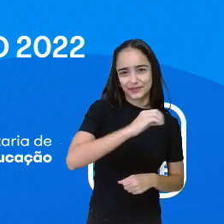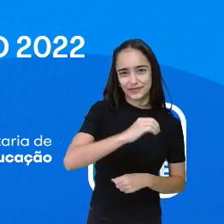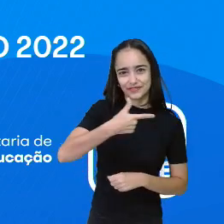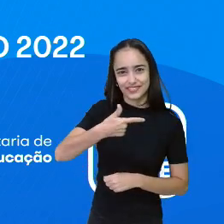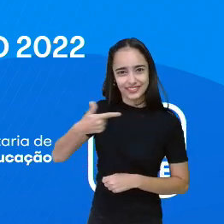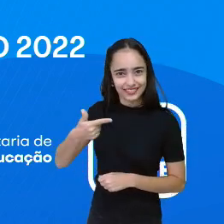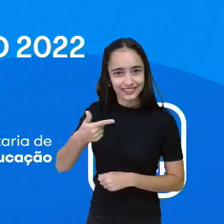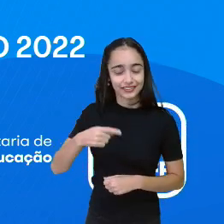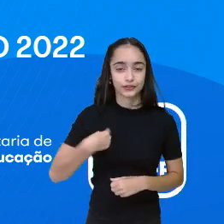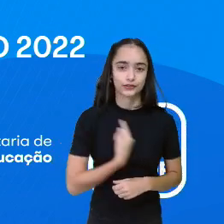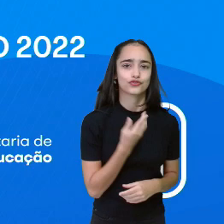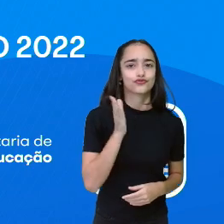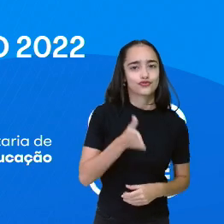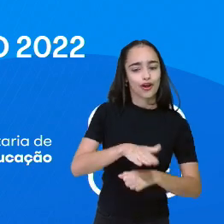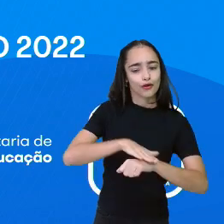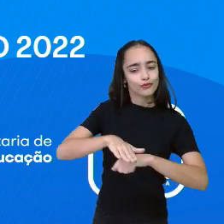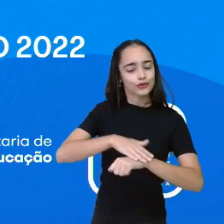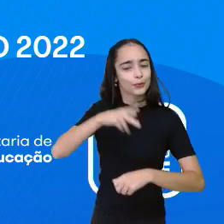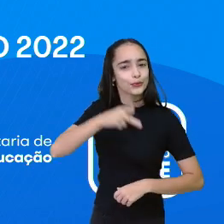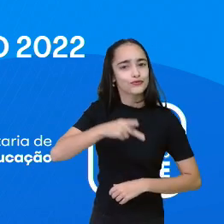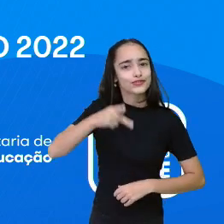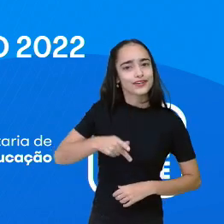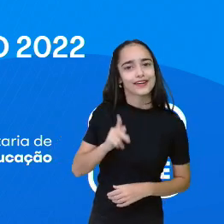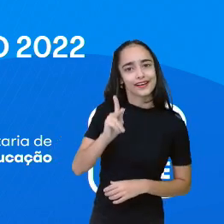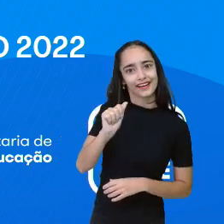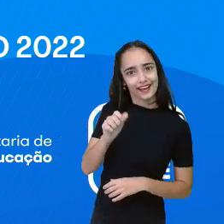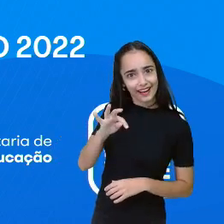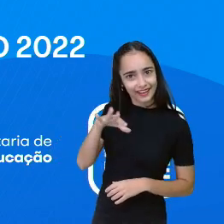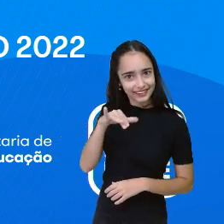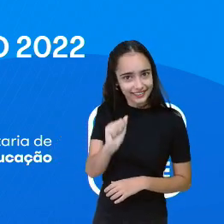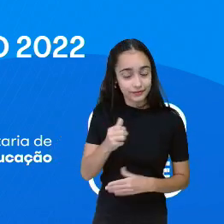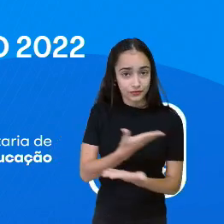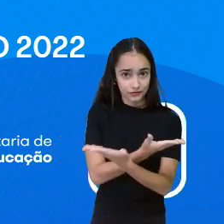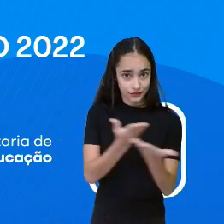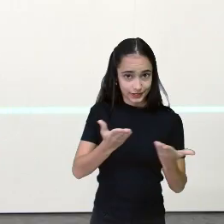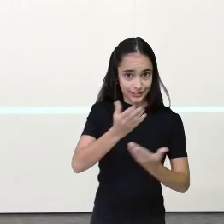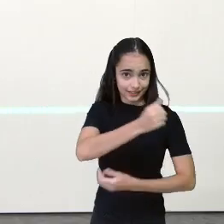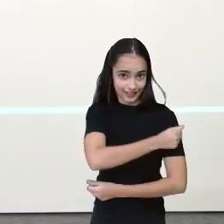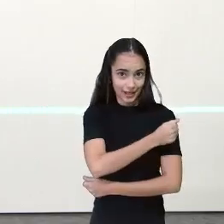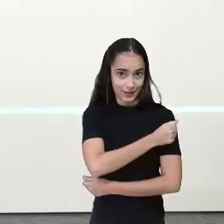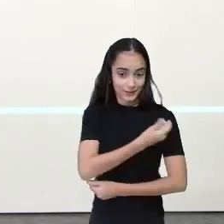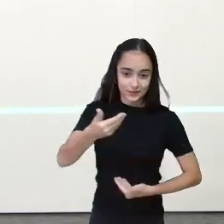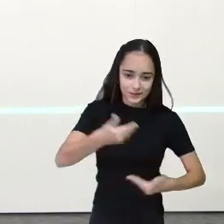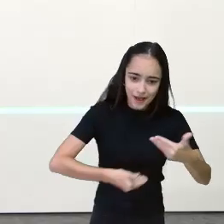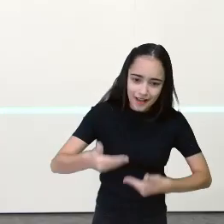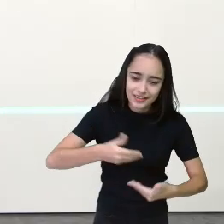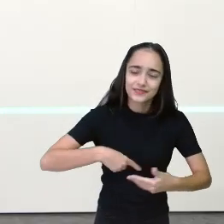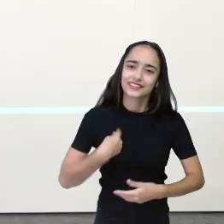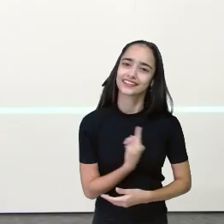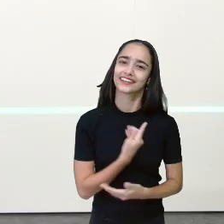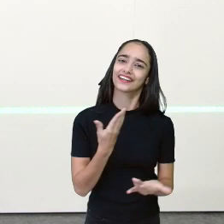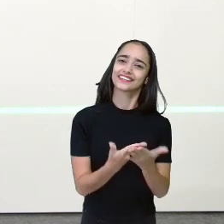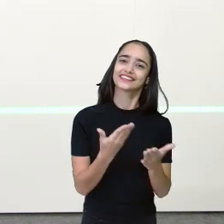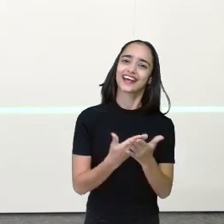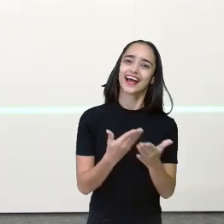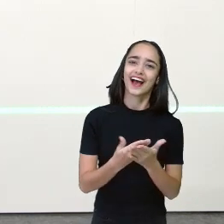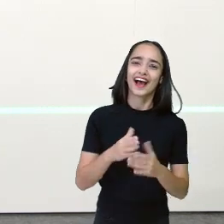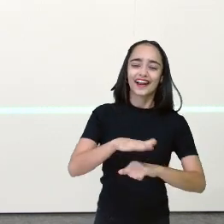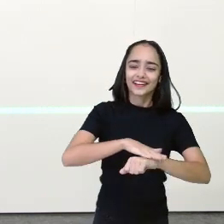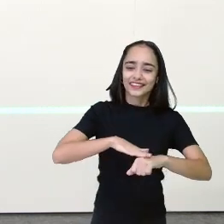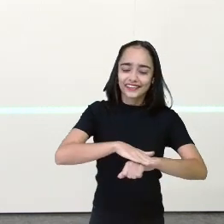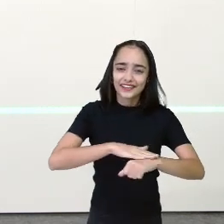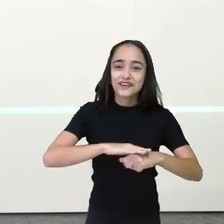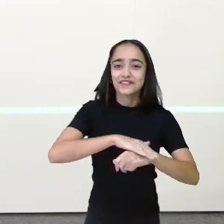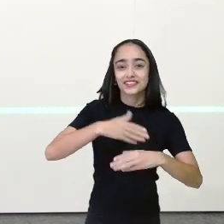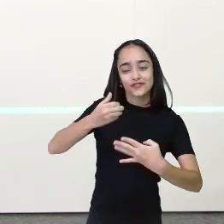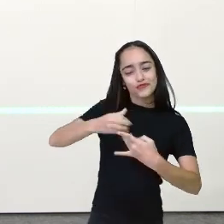já demos as boas-vindas. Você, estudante, participe, tá certo? Da aula, comente no chat como é que